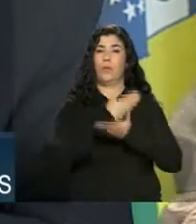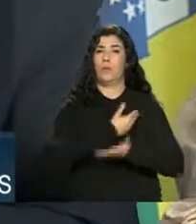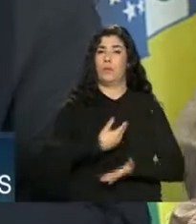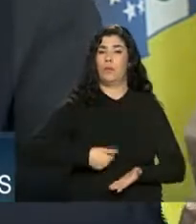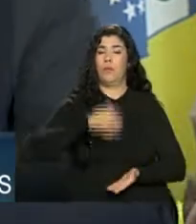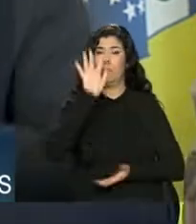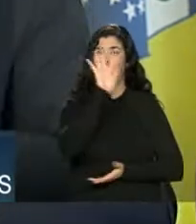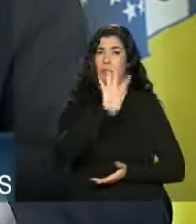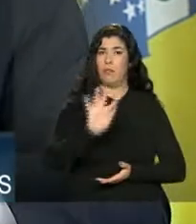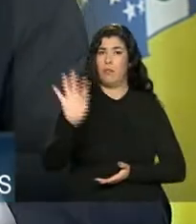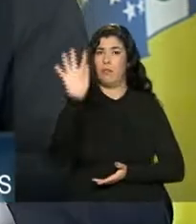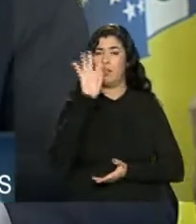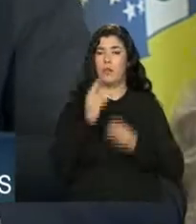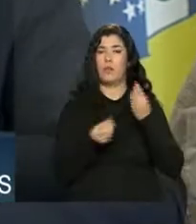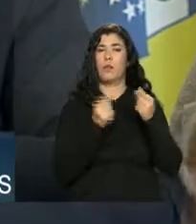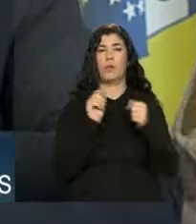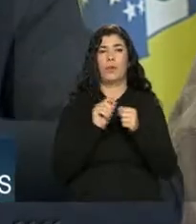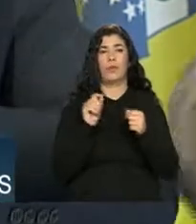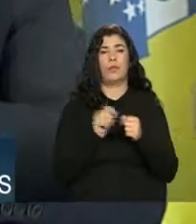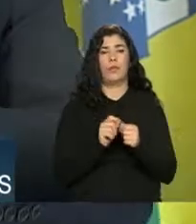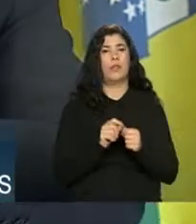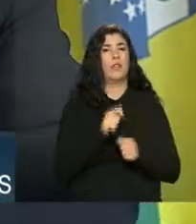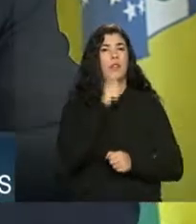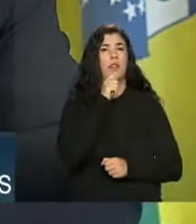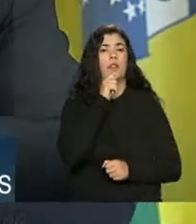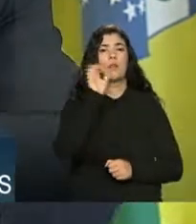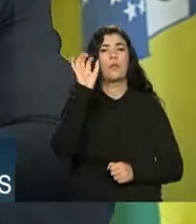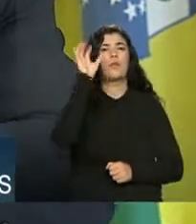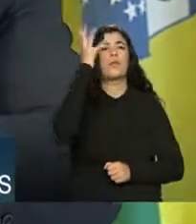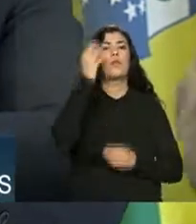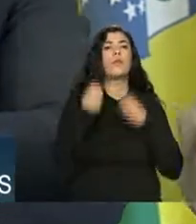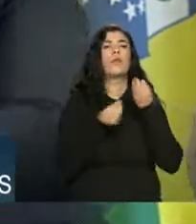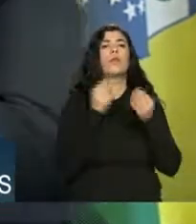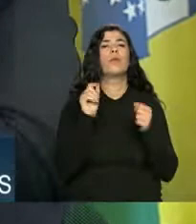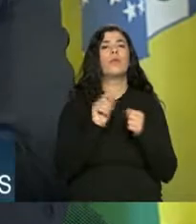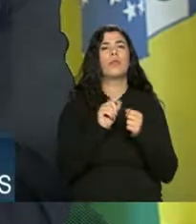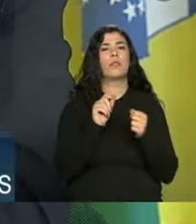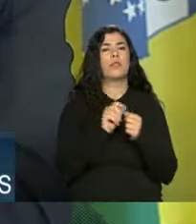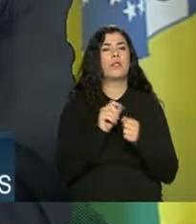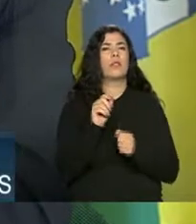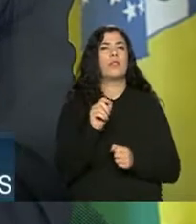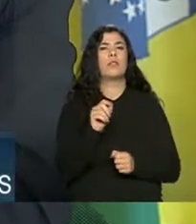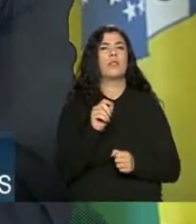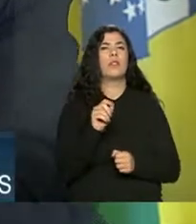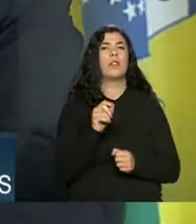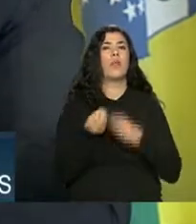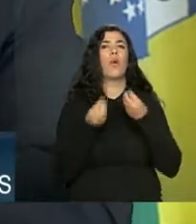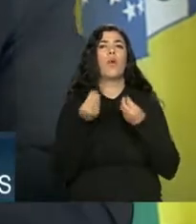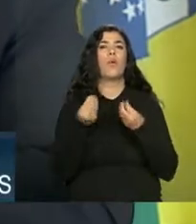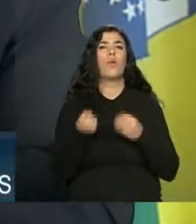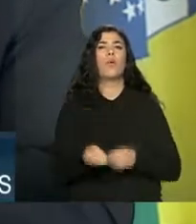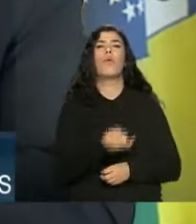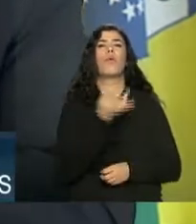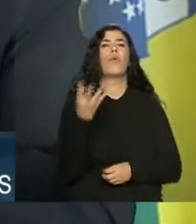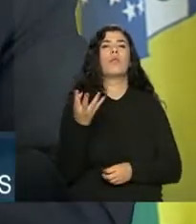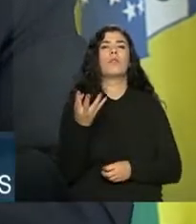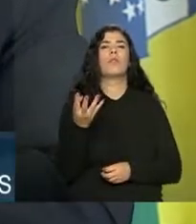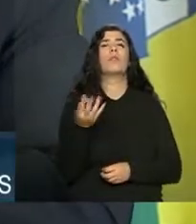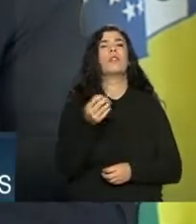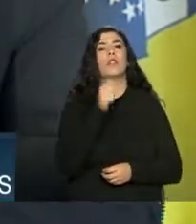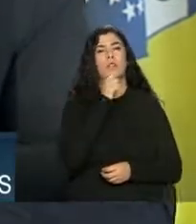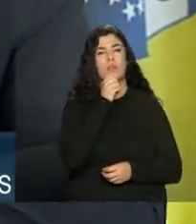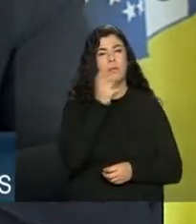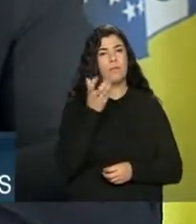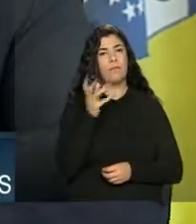federal será feito ainda não definimos como nem quanto mas será feito